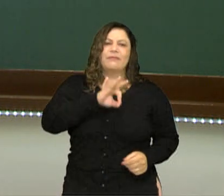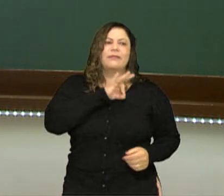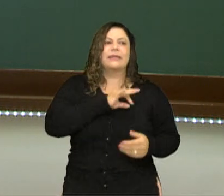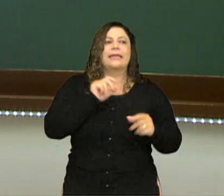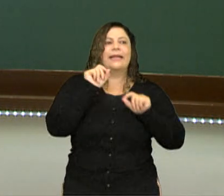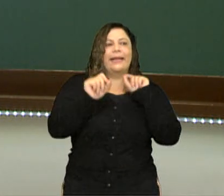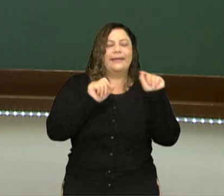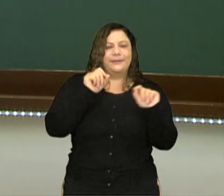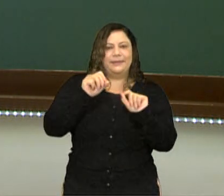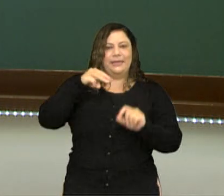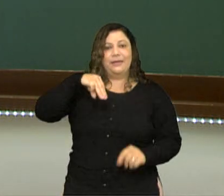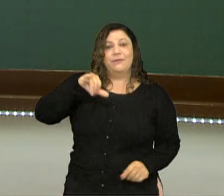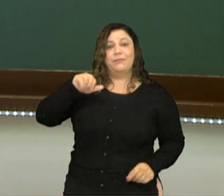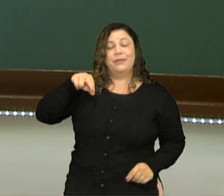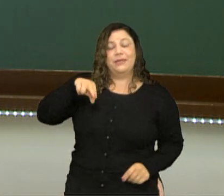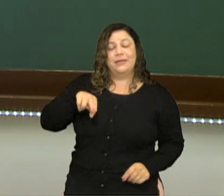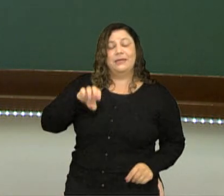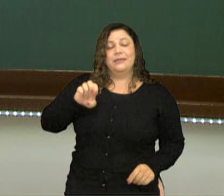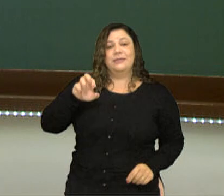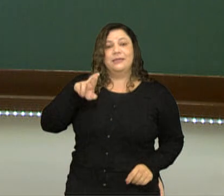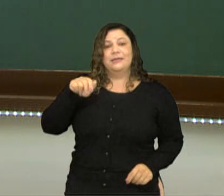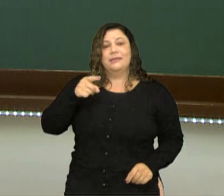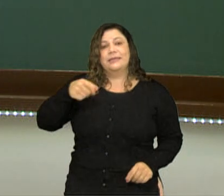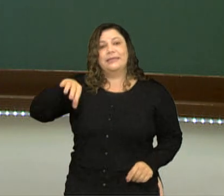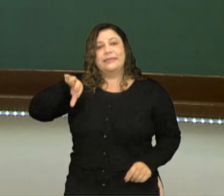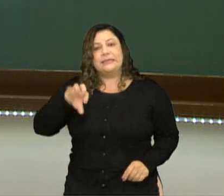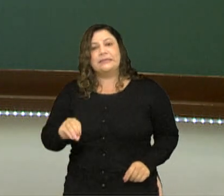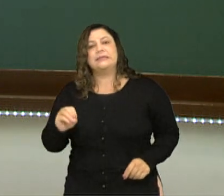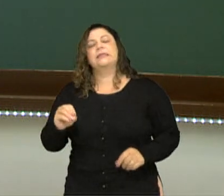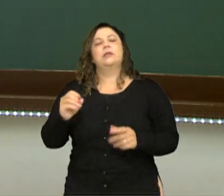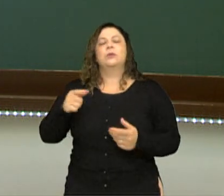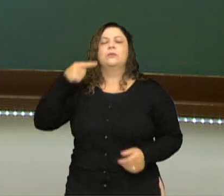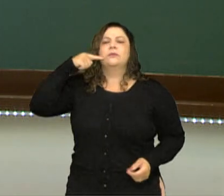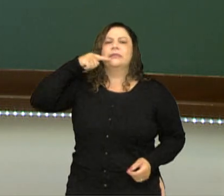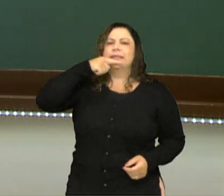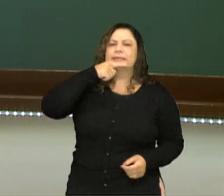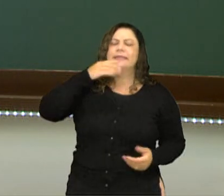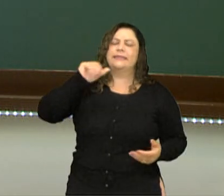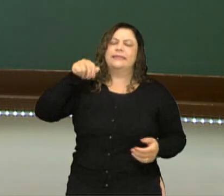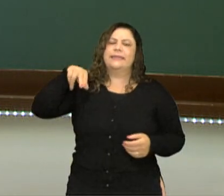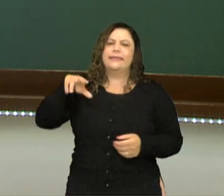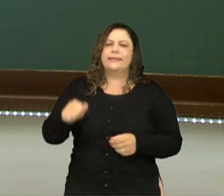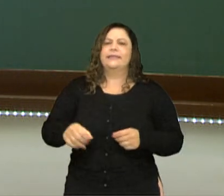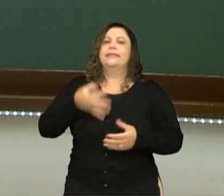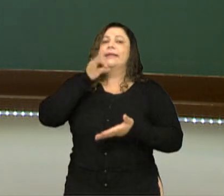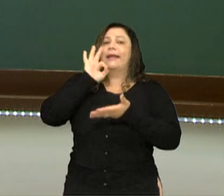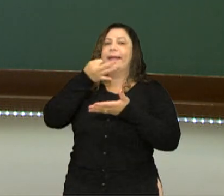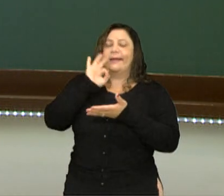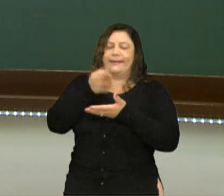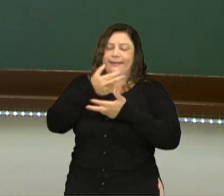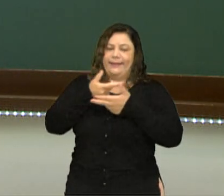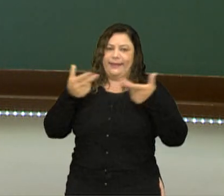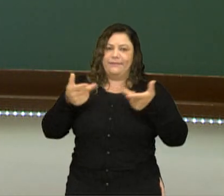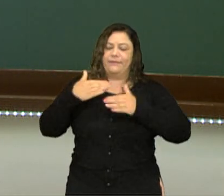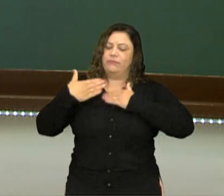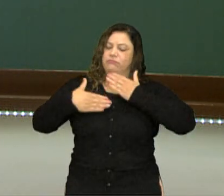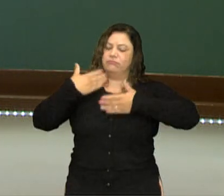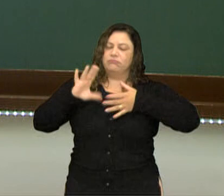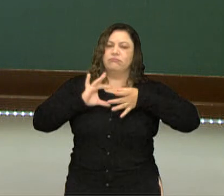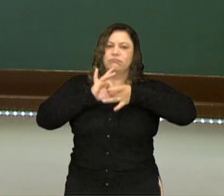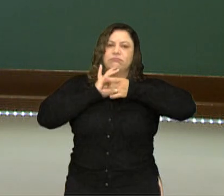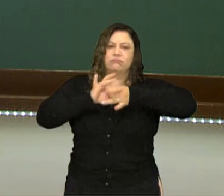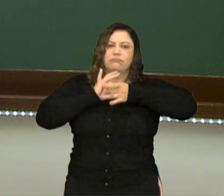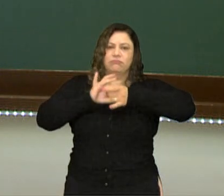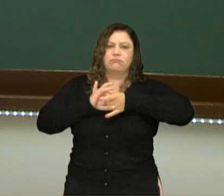eram mineração, cultivo da cana-de-açúcar e as plantações de café. Então, ainda estavam bastante ligadas